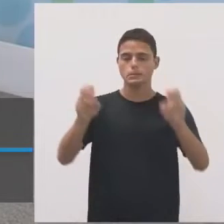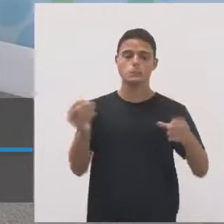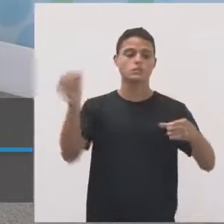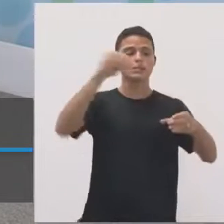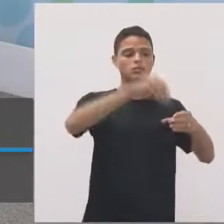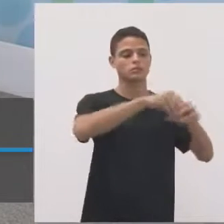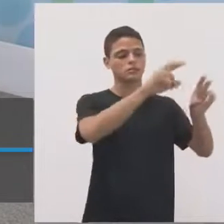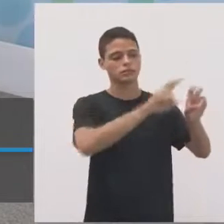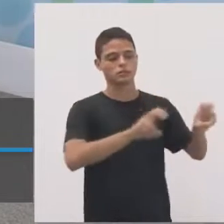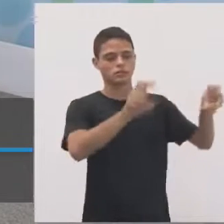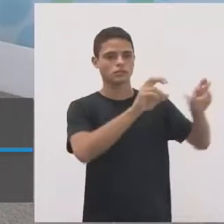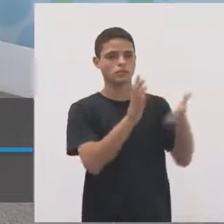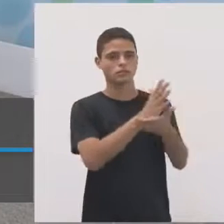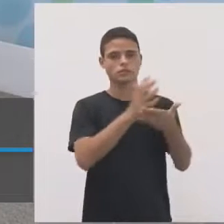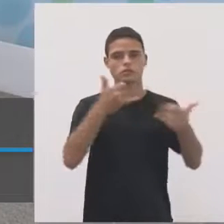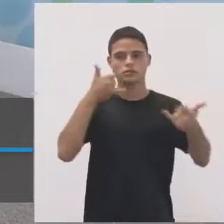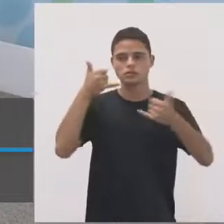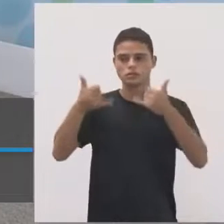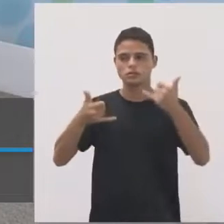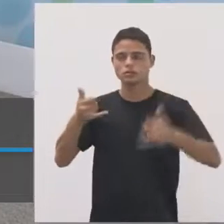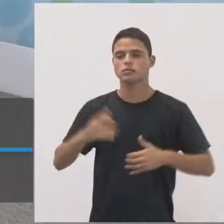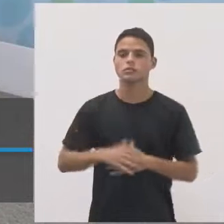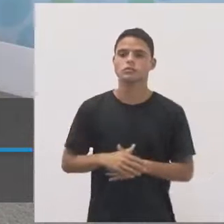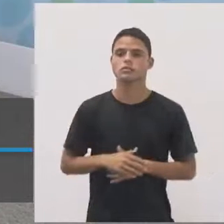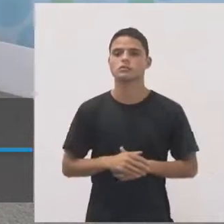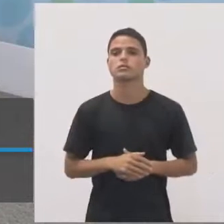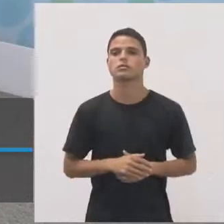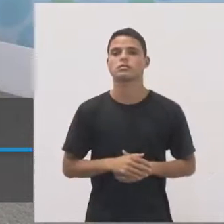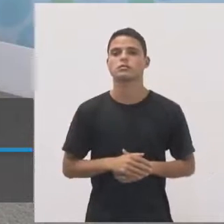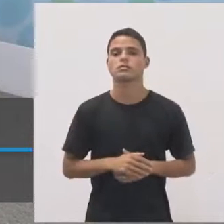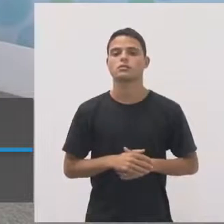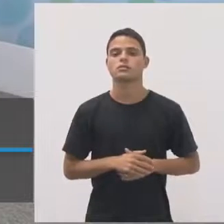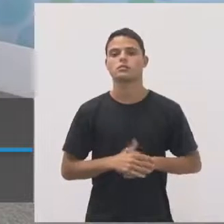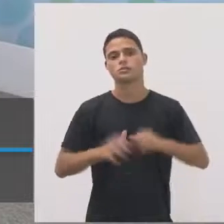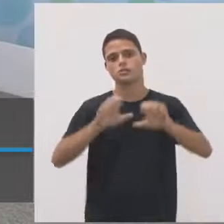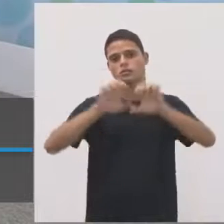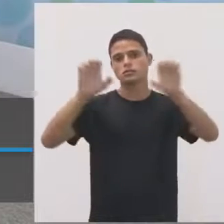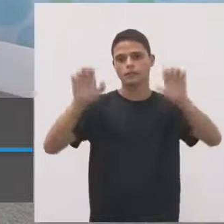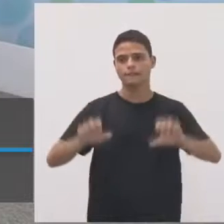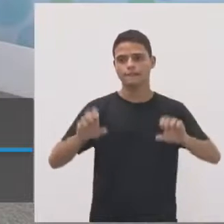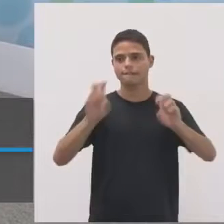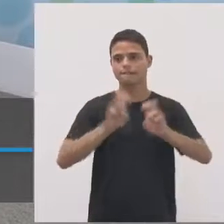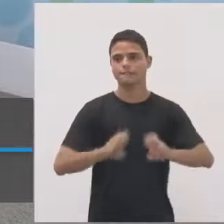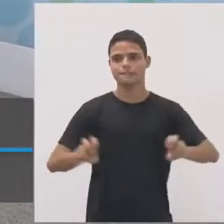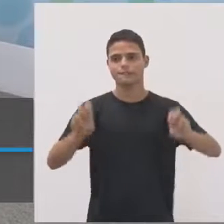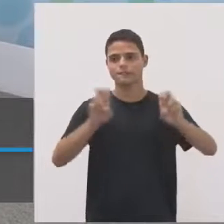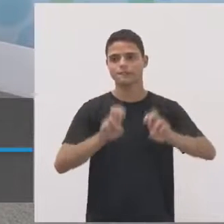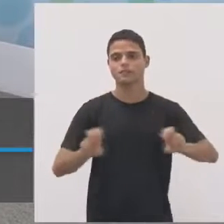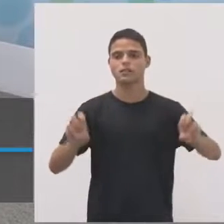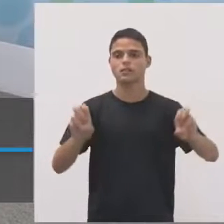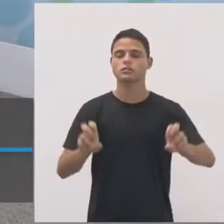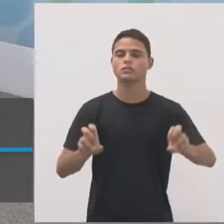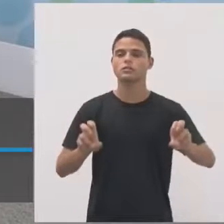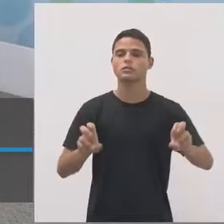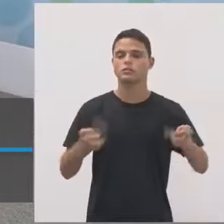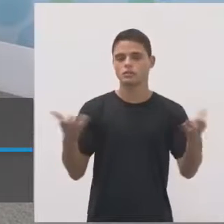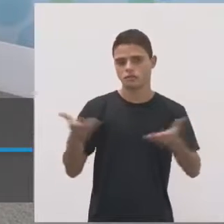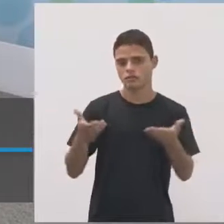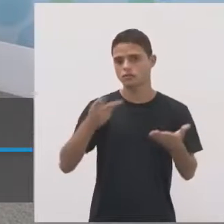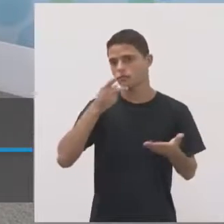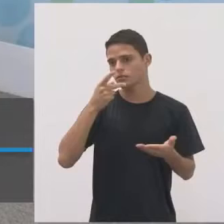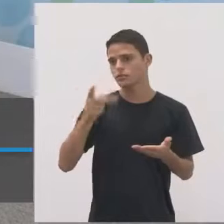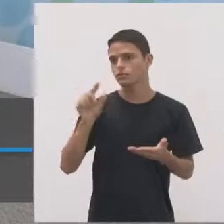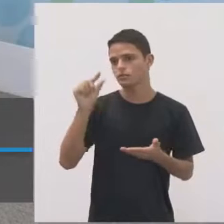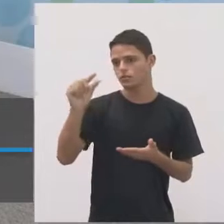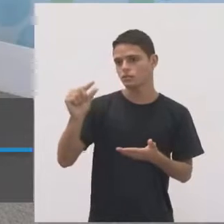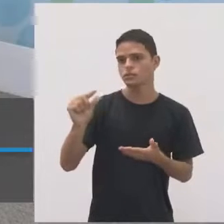computador, ele trouxe aí informações sobre a estrutura do computador, né? E hoje a gente vai trazer aí um pouquinho, falar para vocês sobre